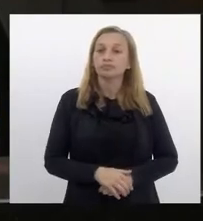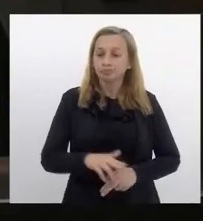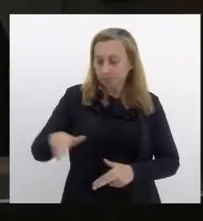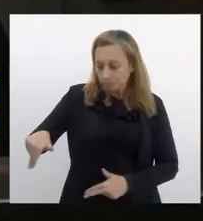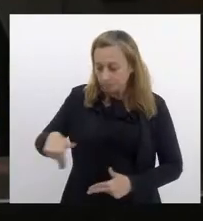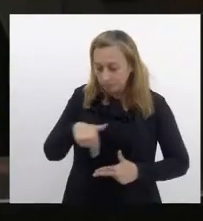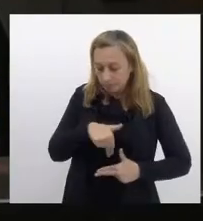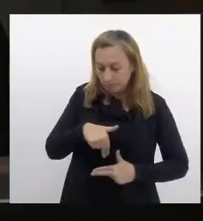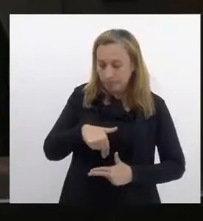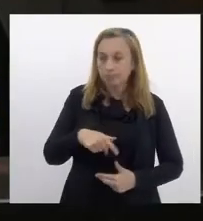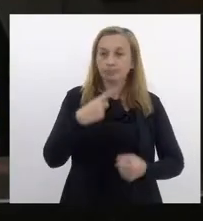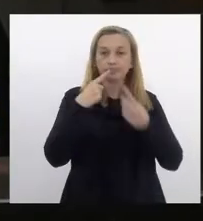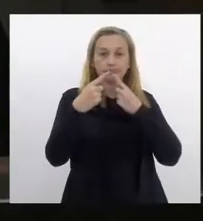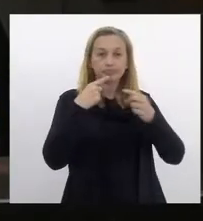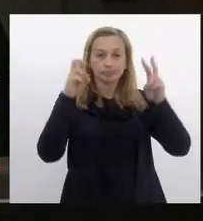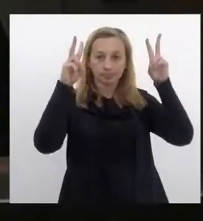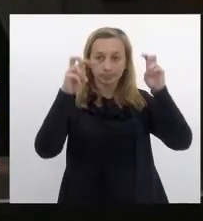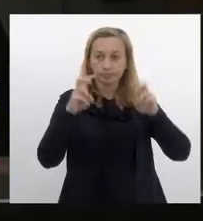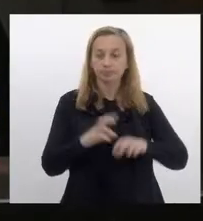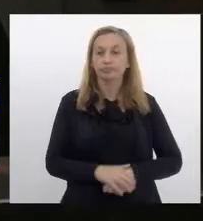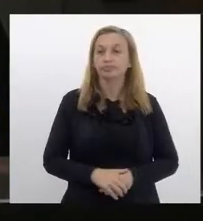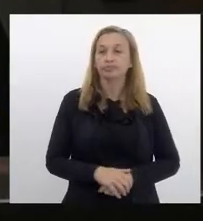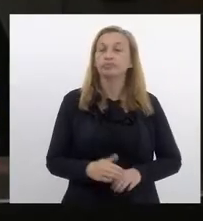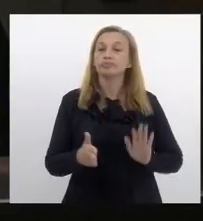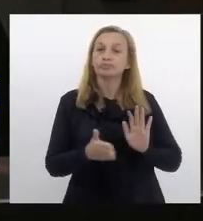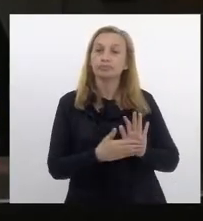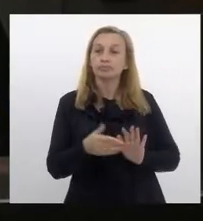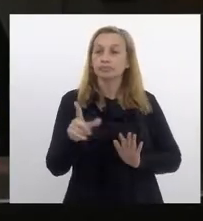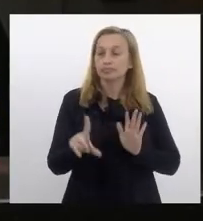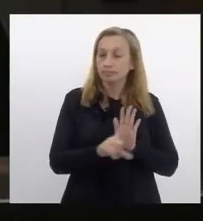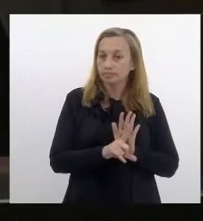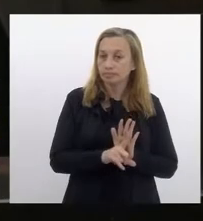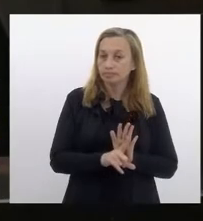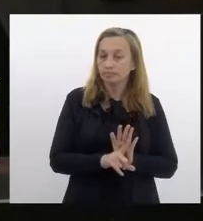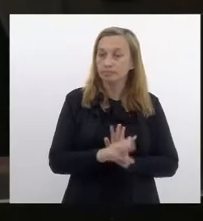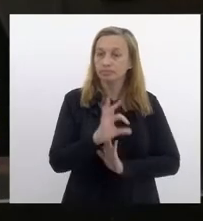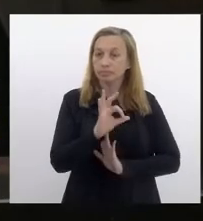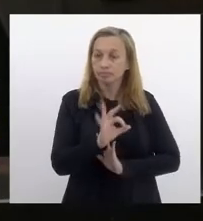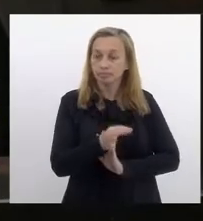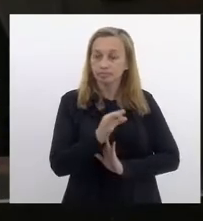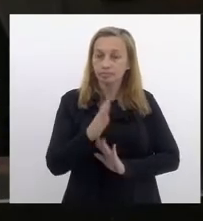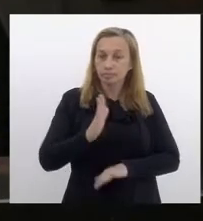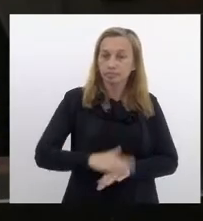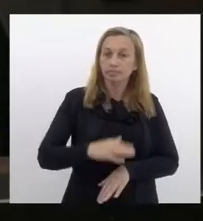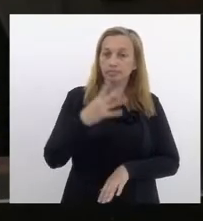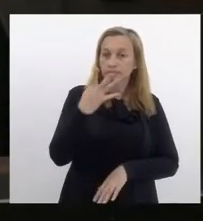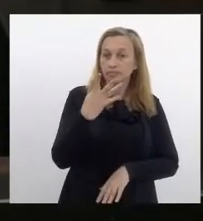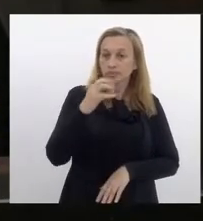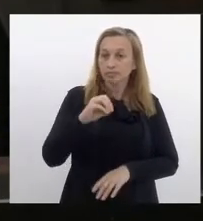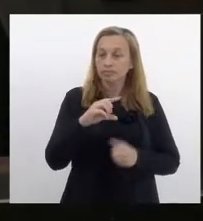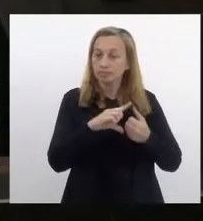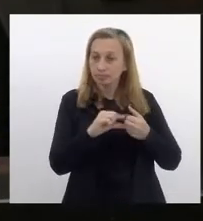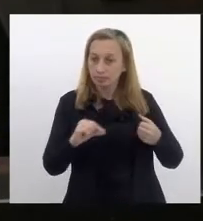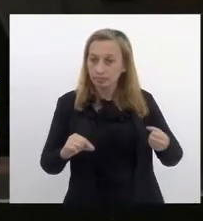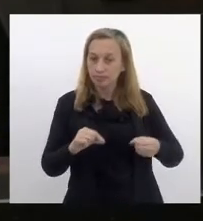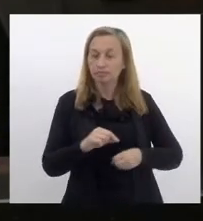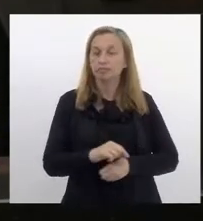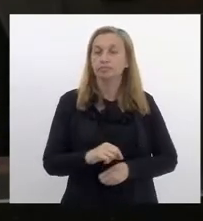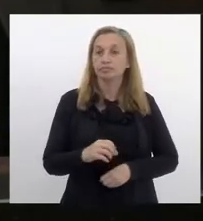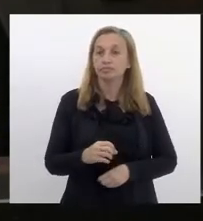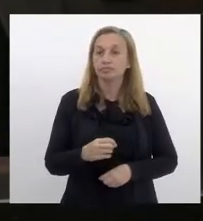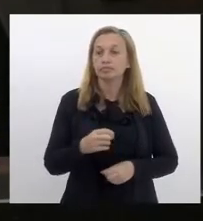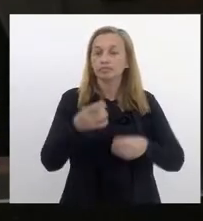de discutir a matéria, porque é um projeto de lei cumprido, mais de 40 artigos,